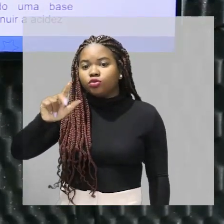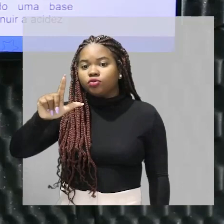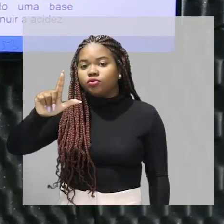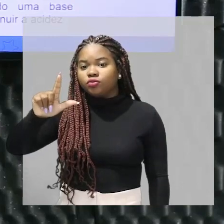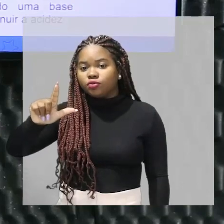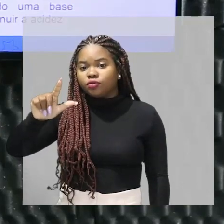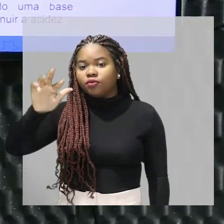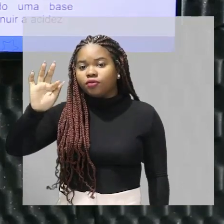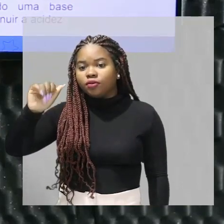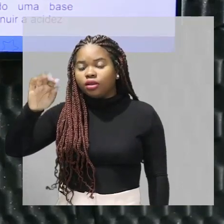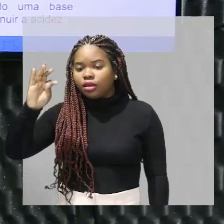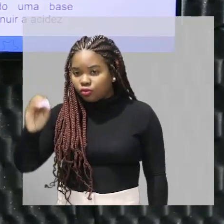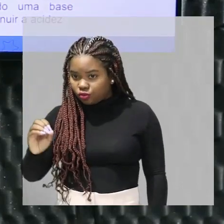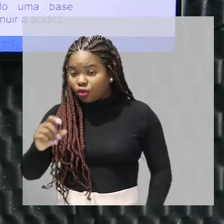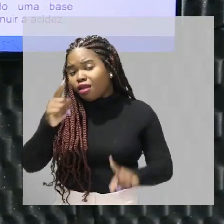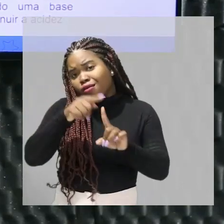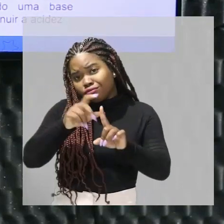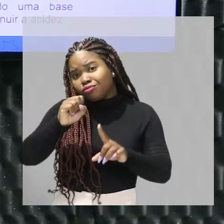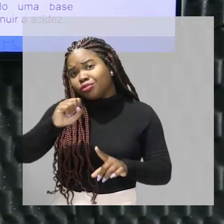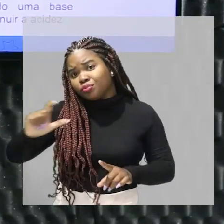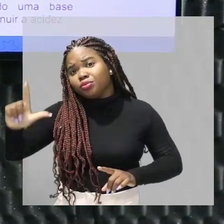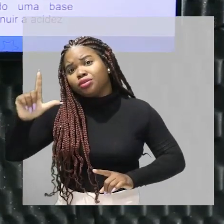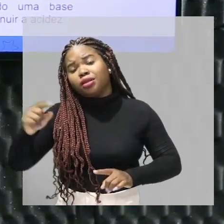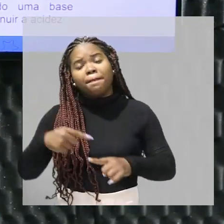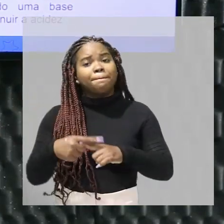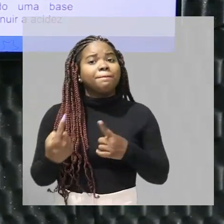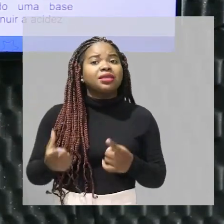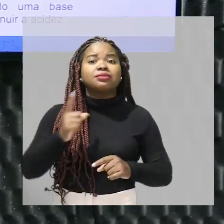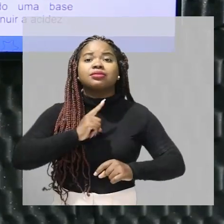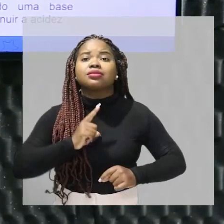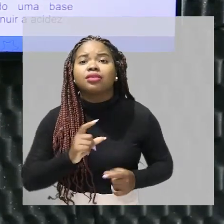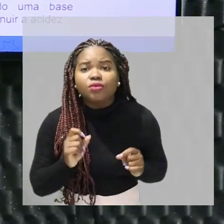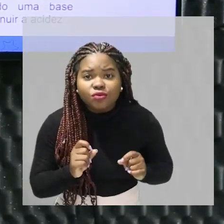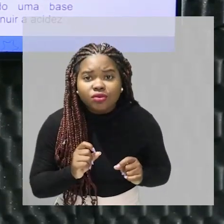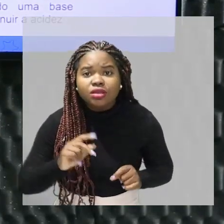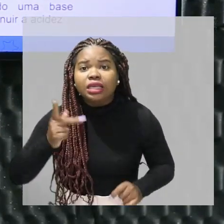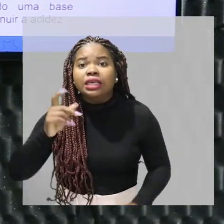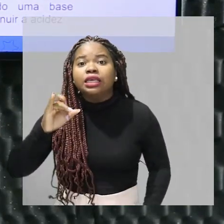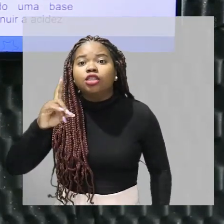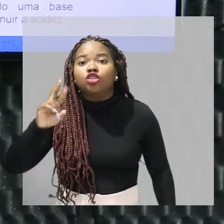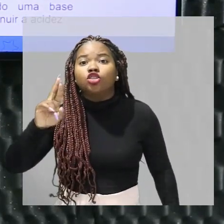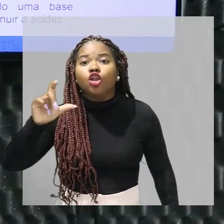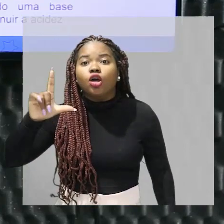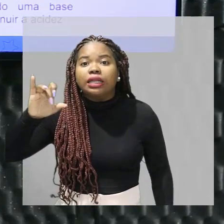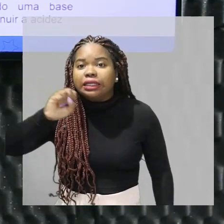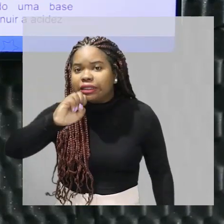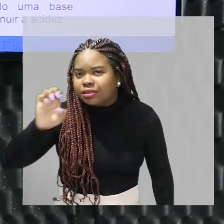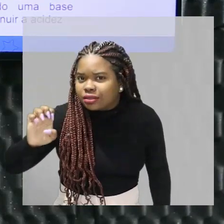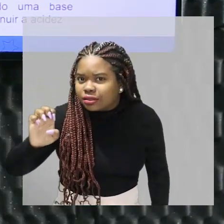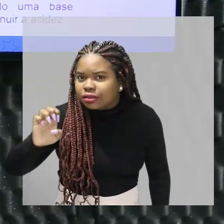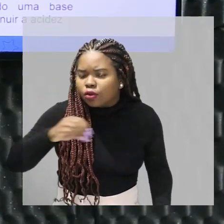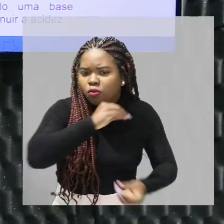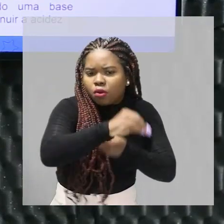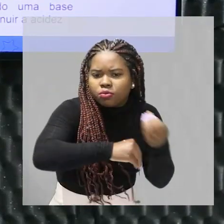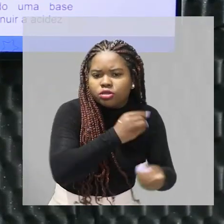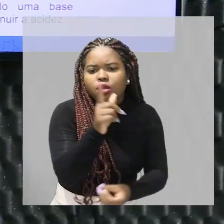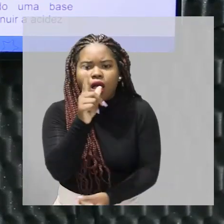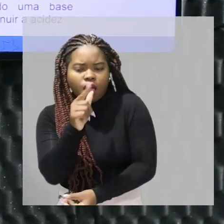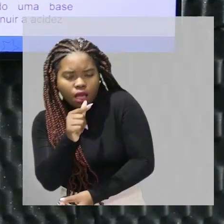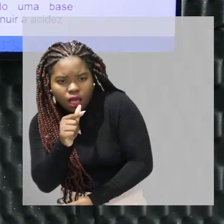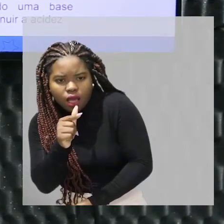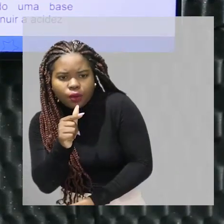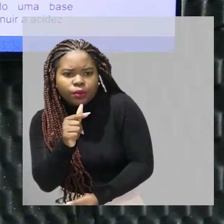sal. Só que os sais, eles podem sofrer hidrólise, né, reação com a água, e essa reação de